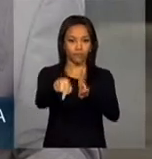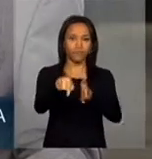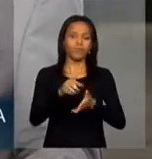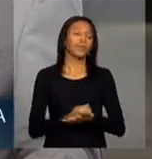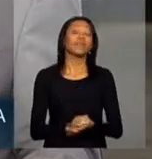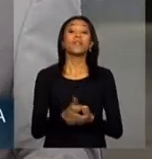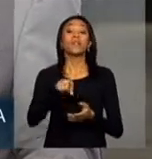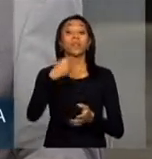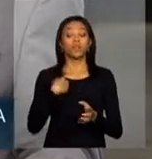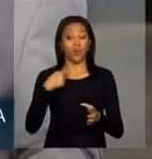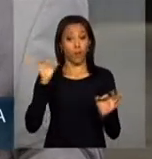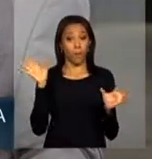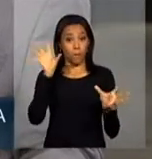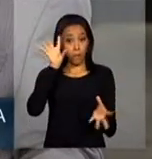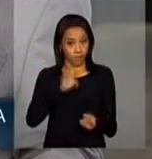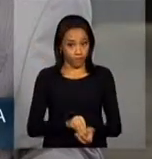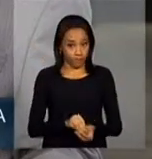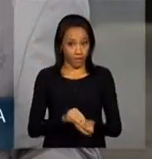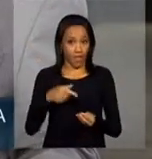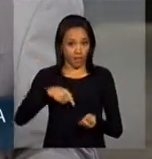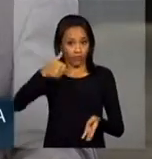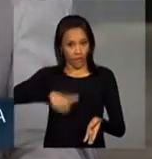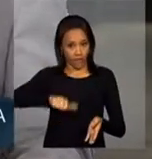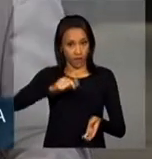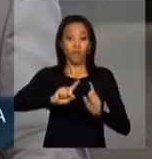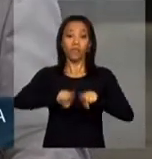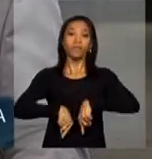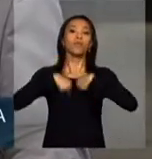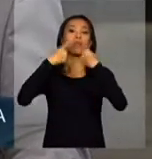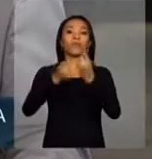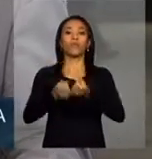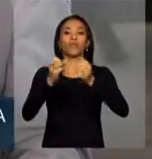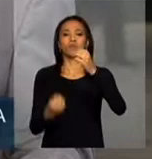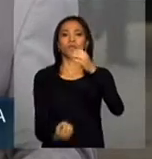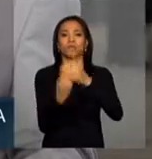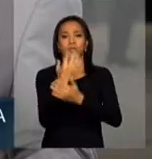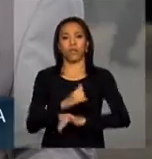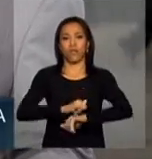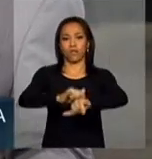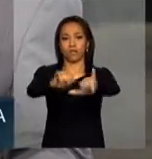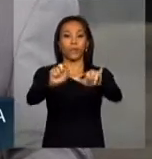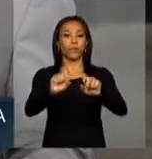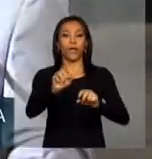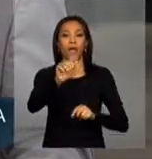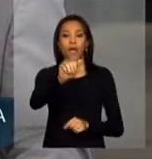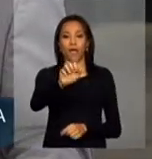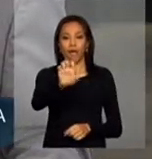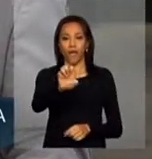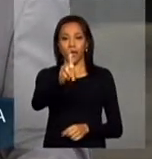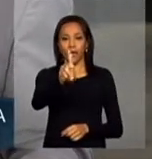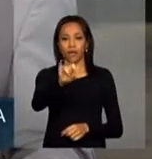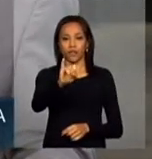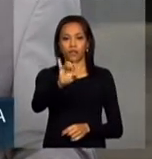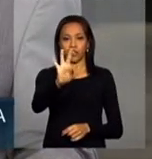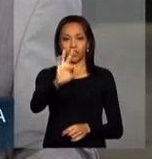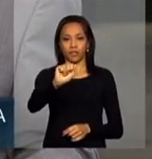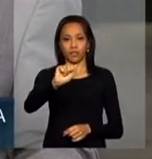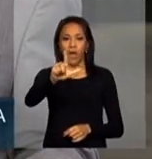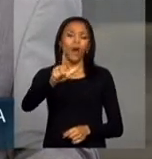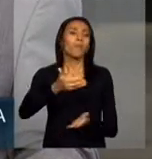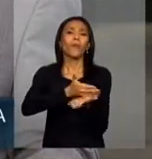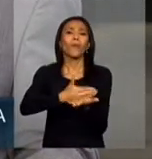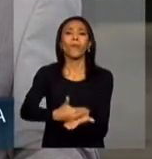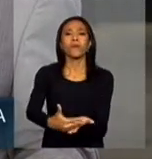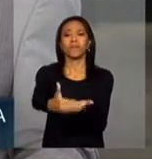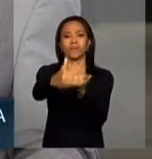essa análise, aí nós vamos lançar os editais para o processo licitatório desses